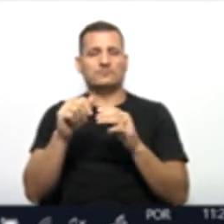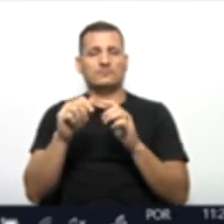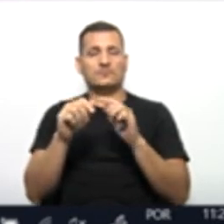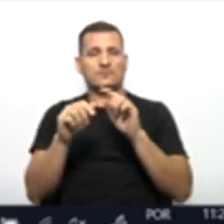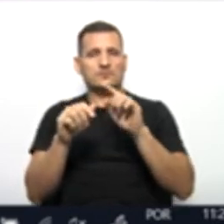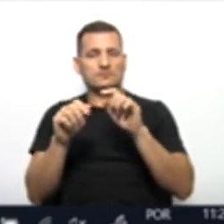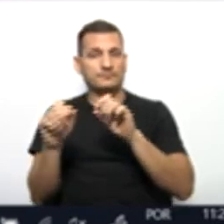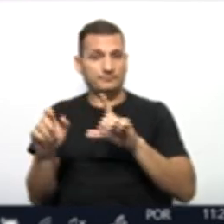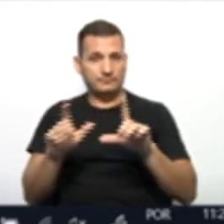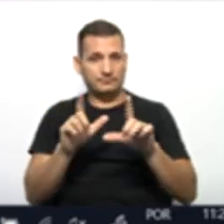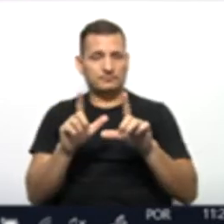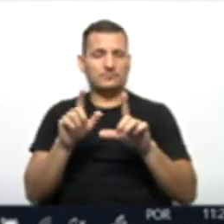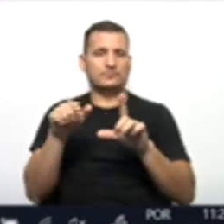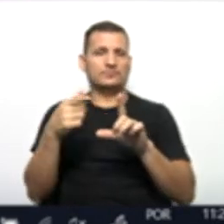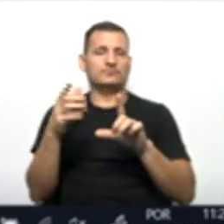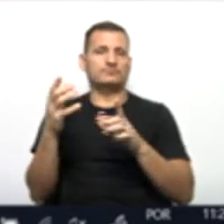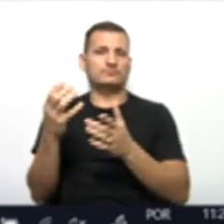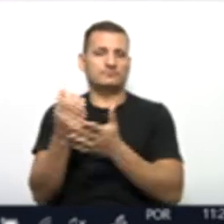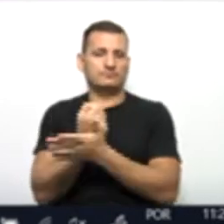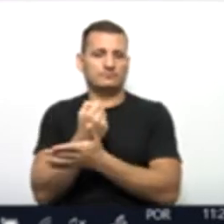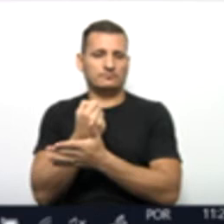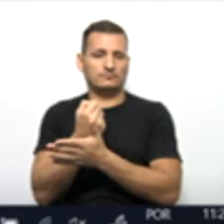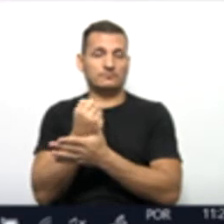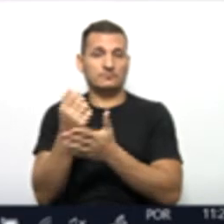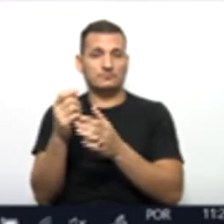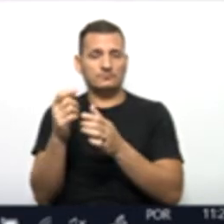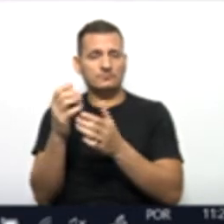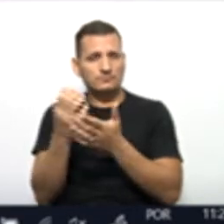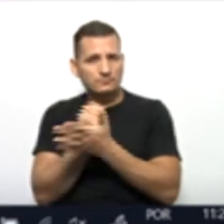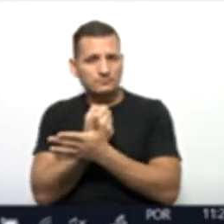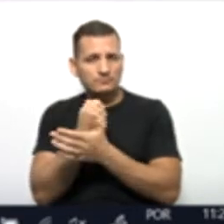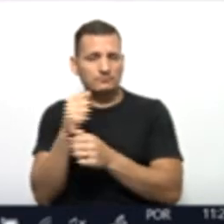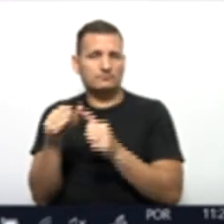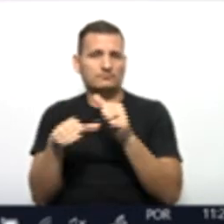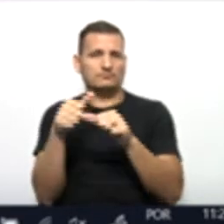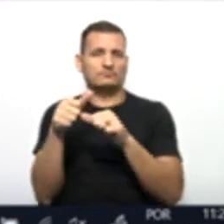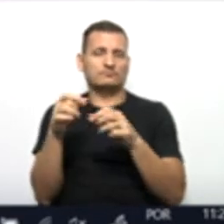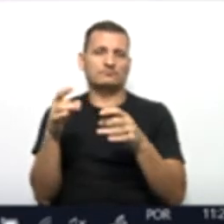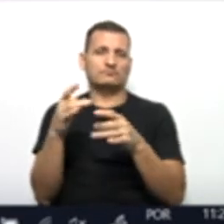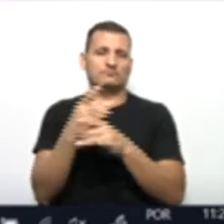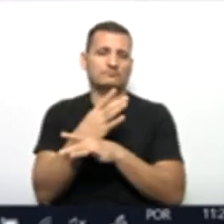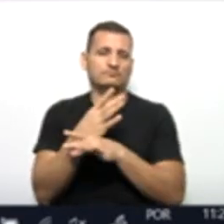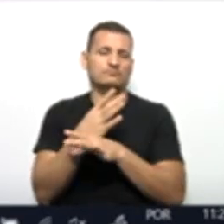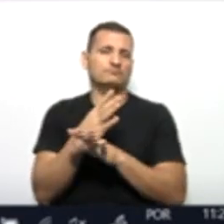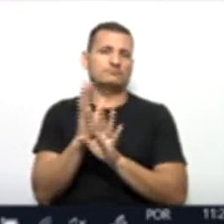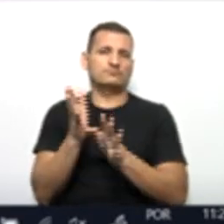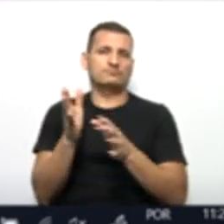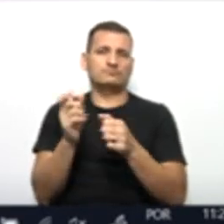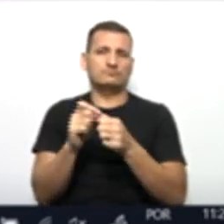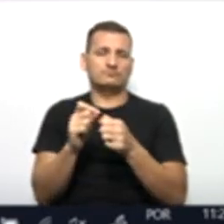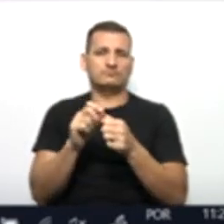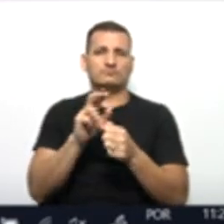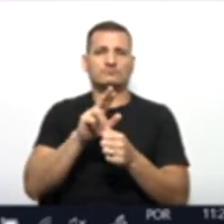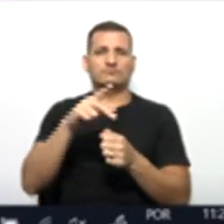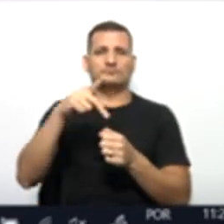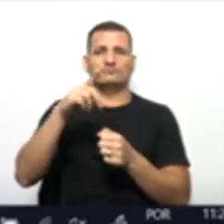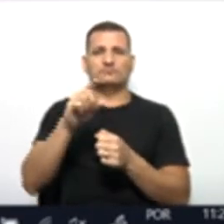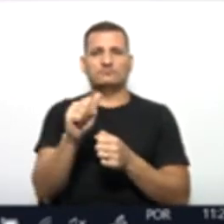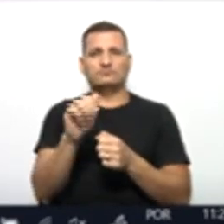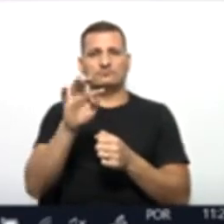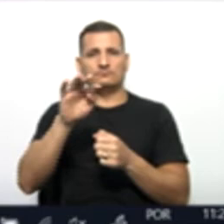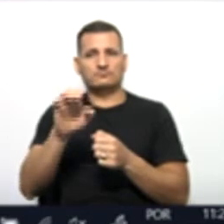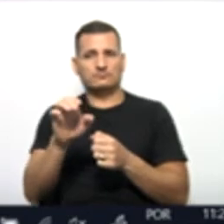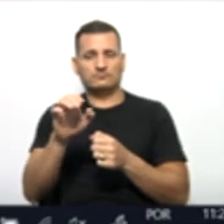ele salva salvo atualizou pronto está feito o a nossa parte a gente